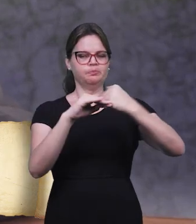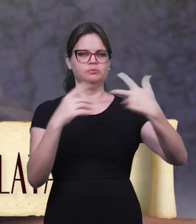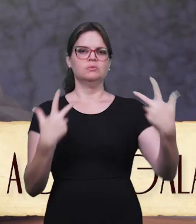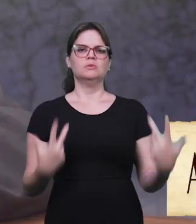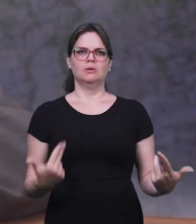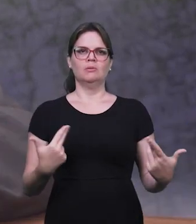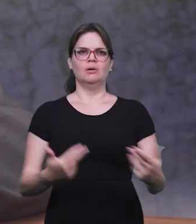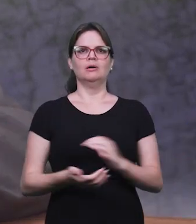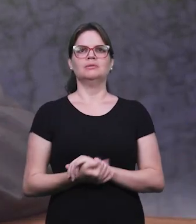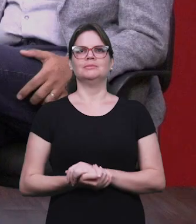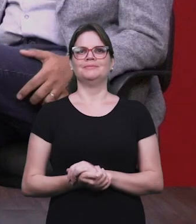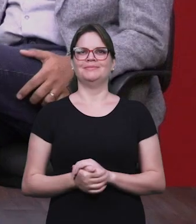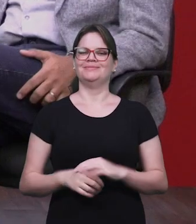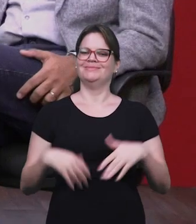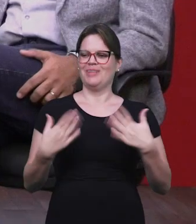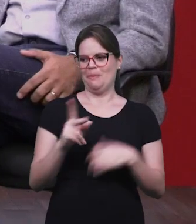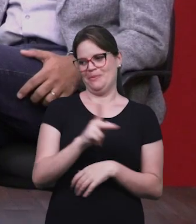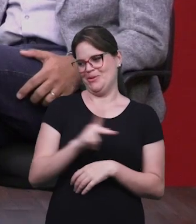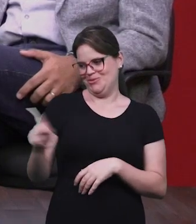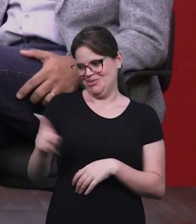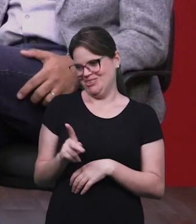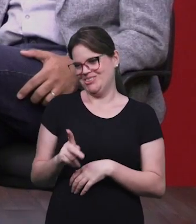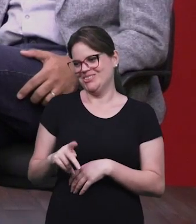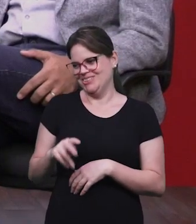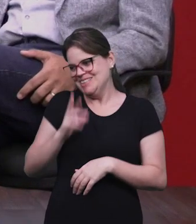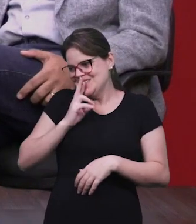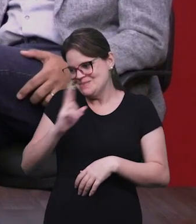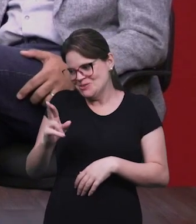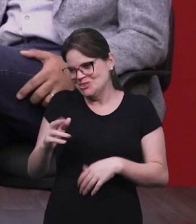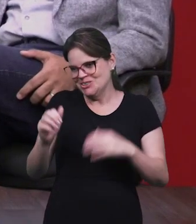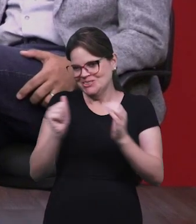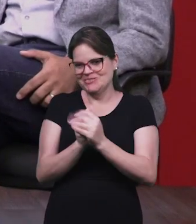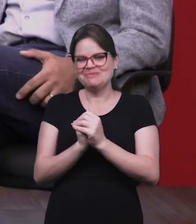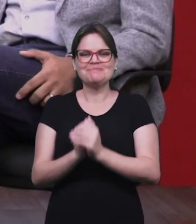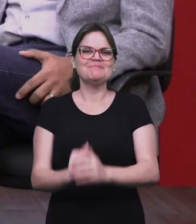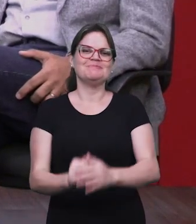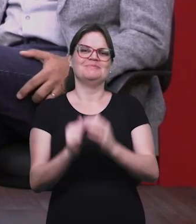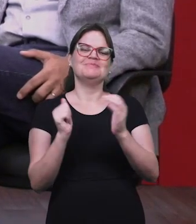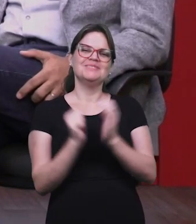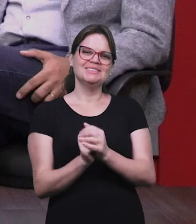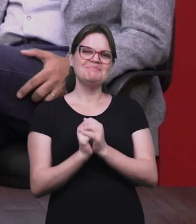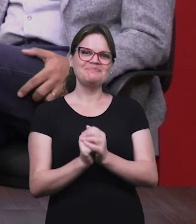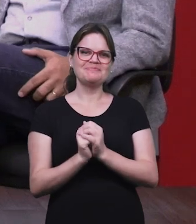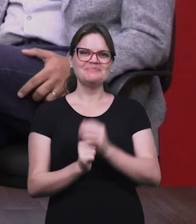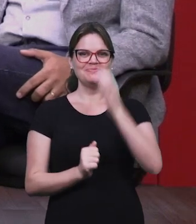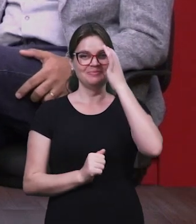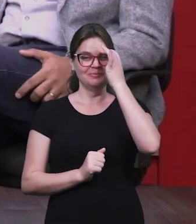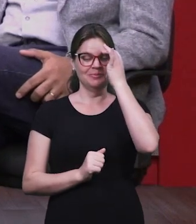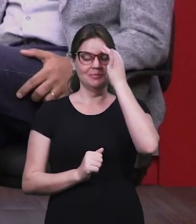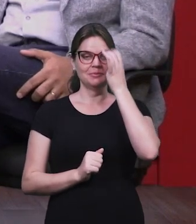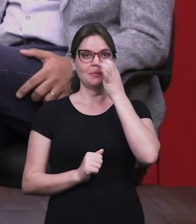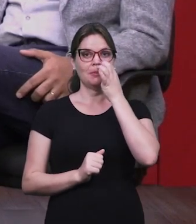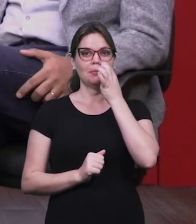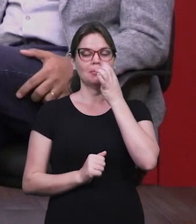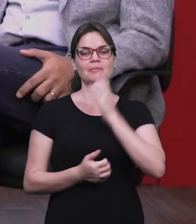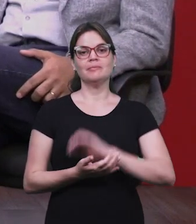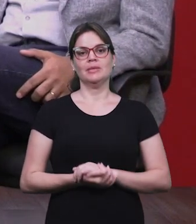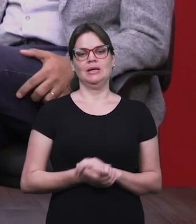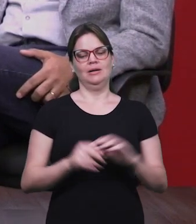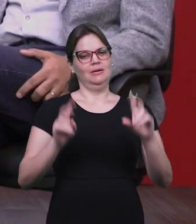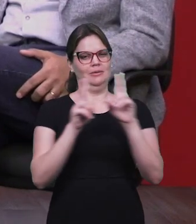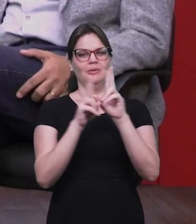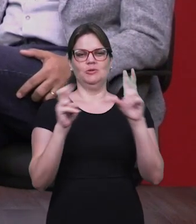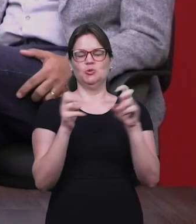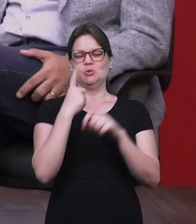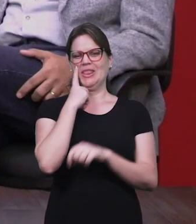Então, professor Vinícius, Amém. fico com essas palavras. Amém. O assunto é